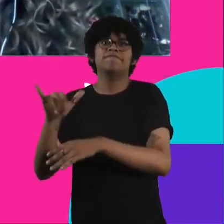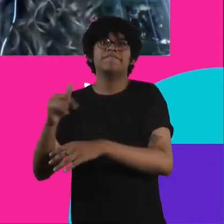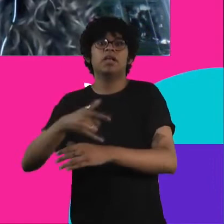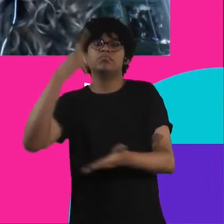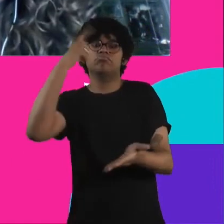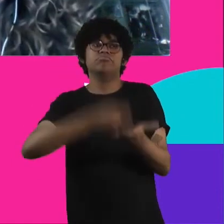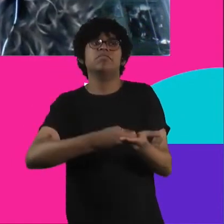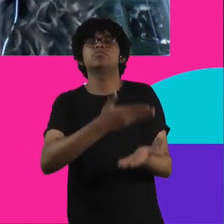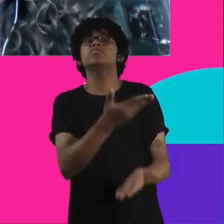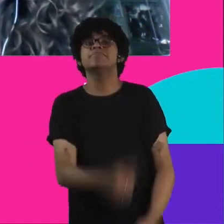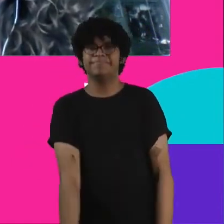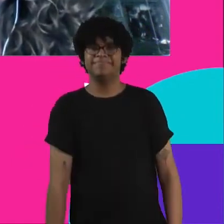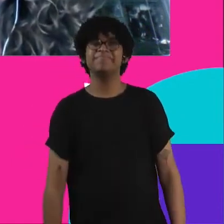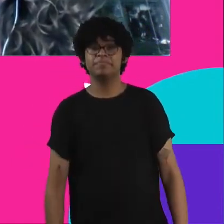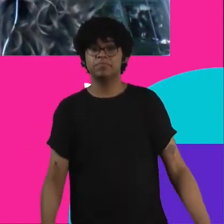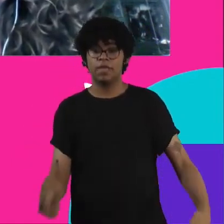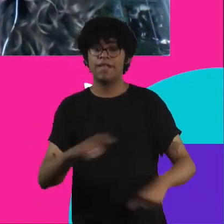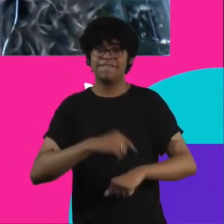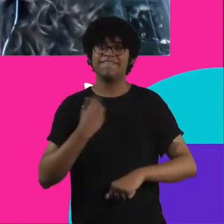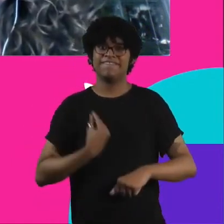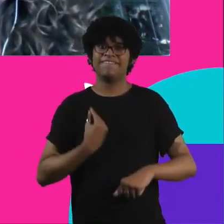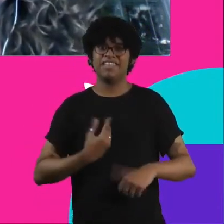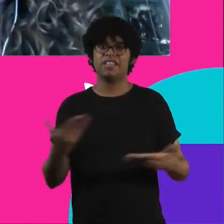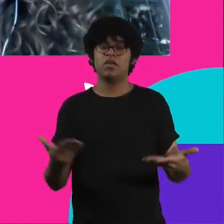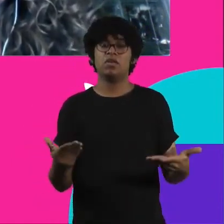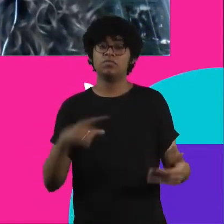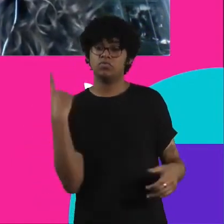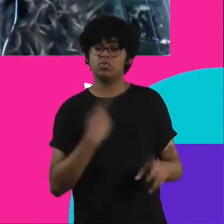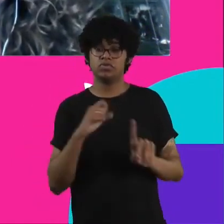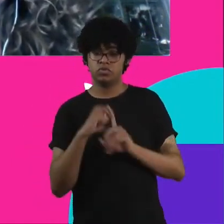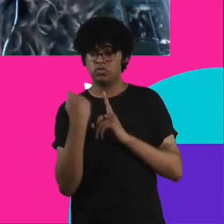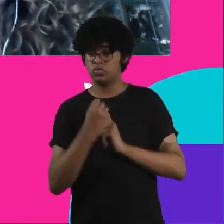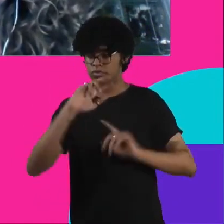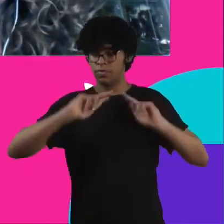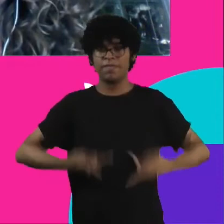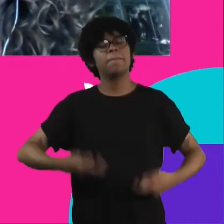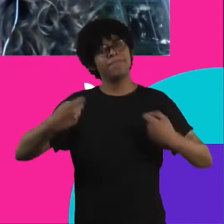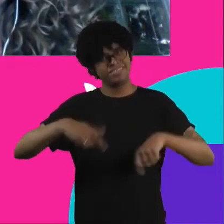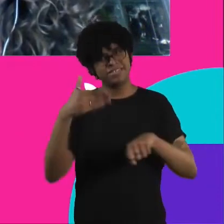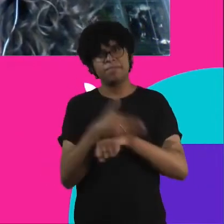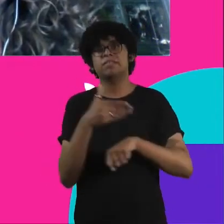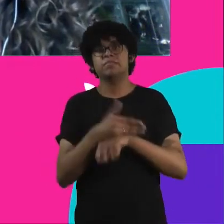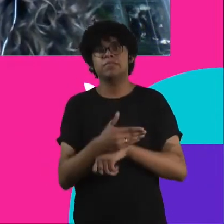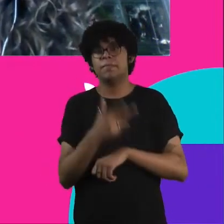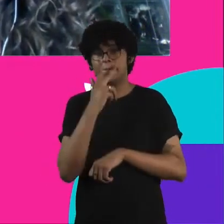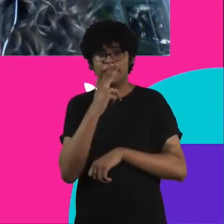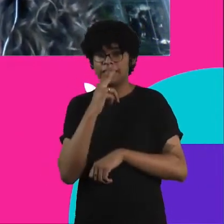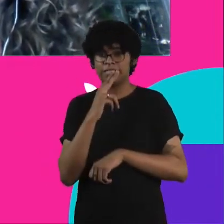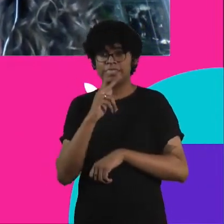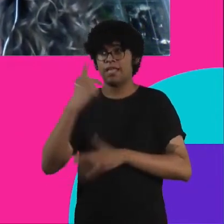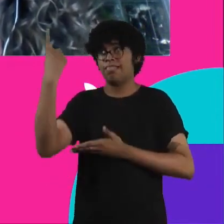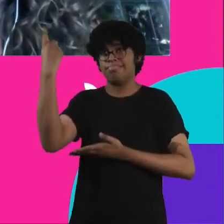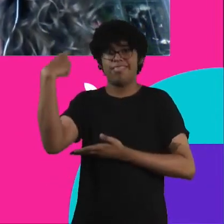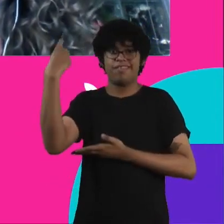tá? Então, se a gente como humanidade, a gente como sociedade não participar, a gente vai tomar essa decisão de alguém